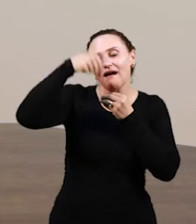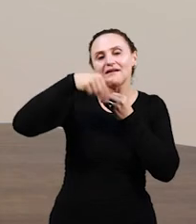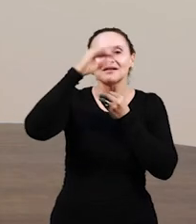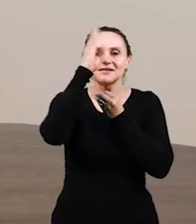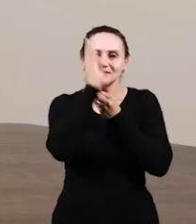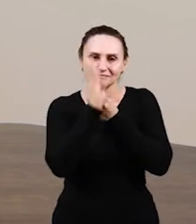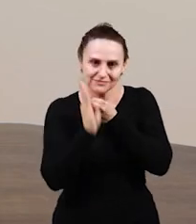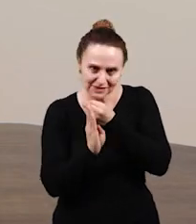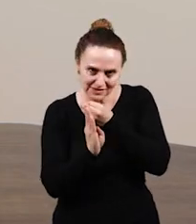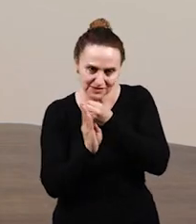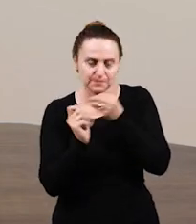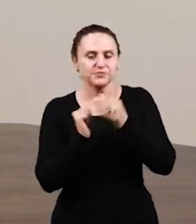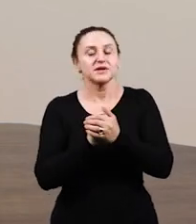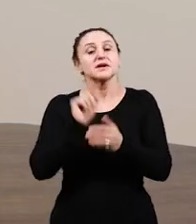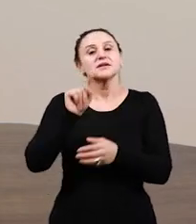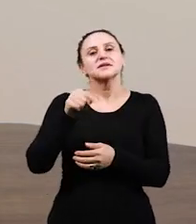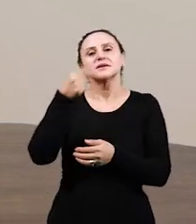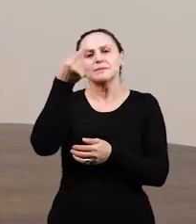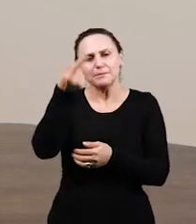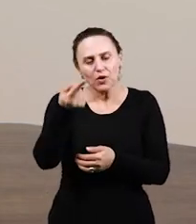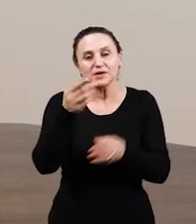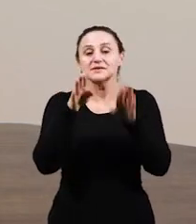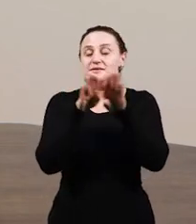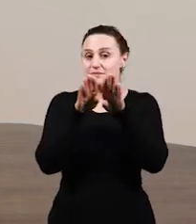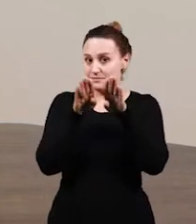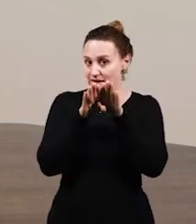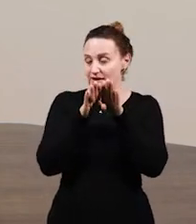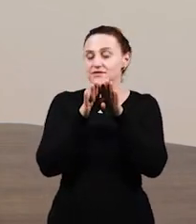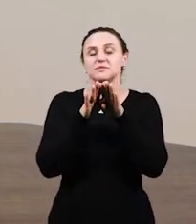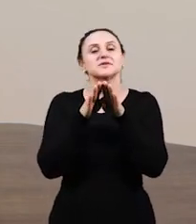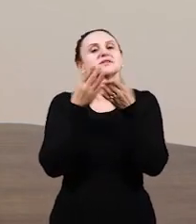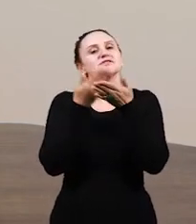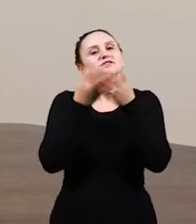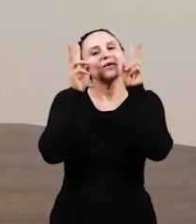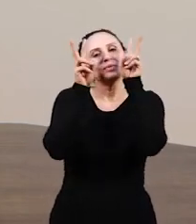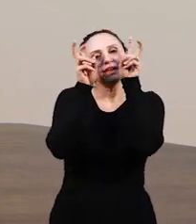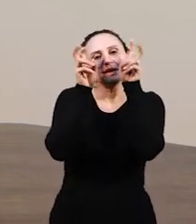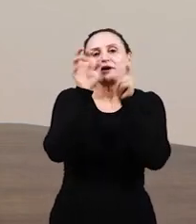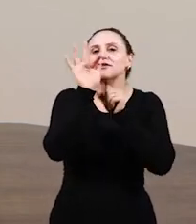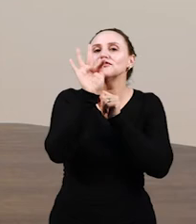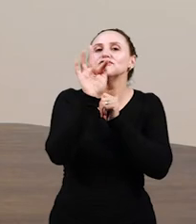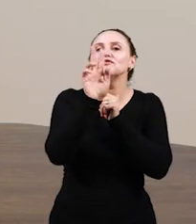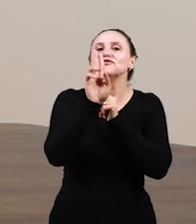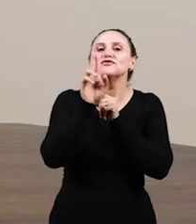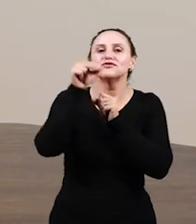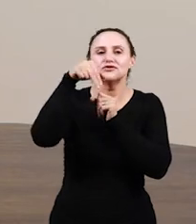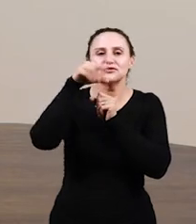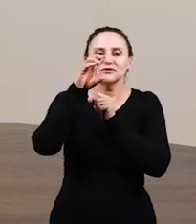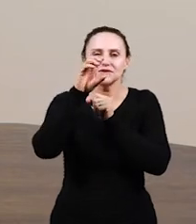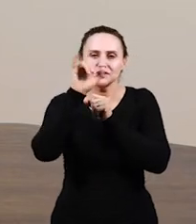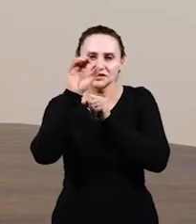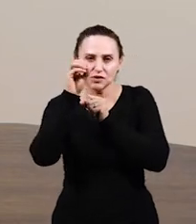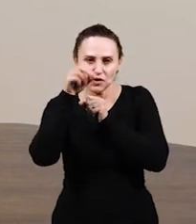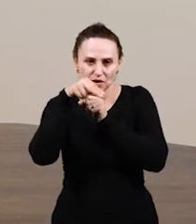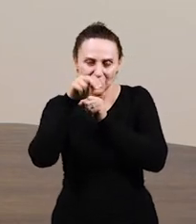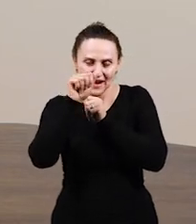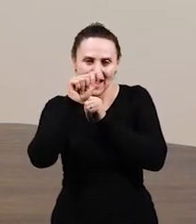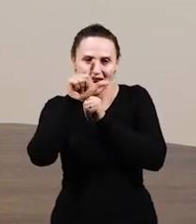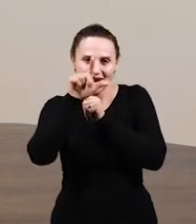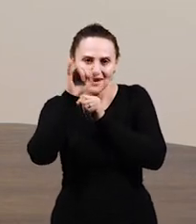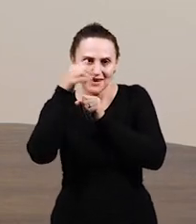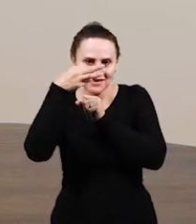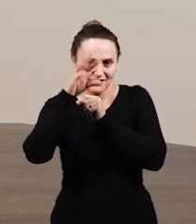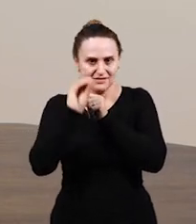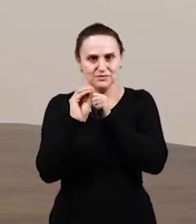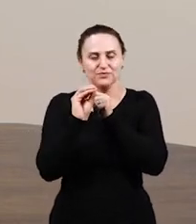bom em seguida abordaremos o funcionalismo como o nome já diz né o funcionalismo é uma teoria que vai dar conta